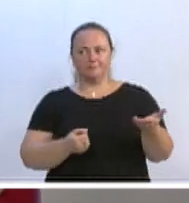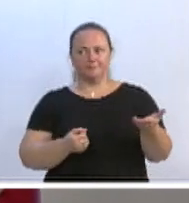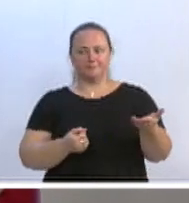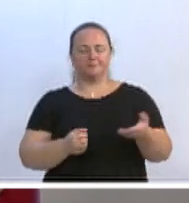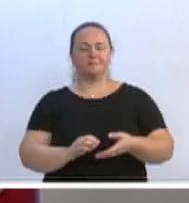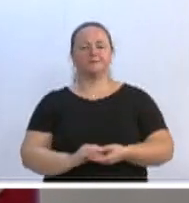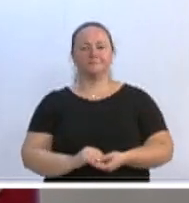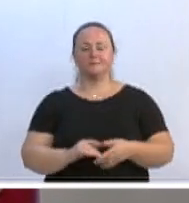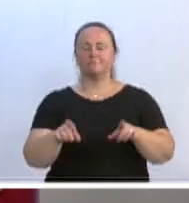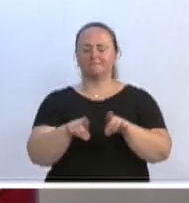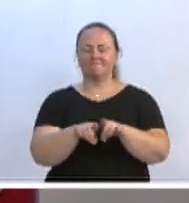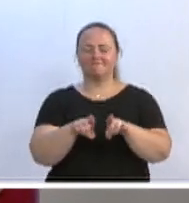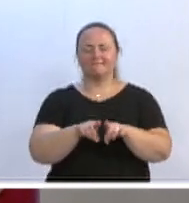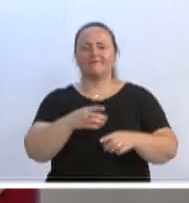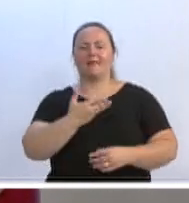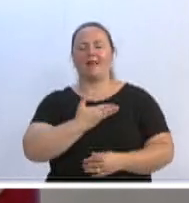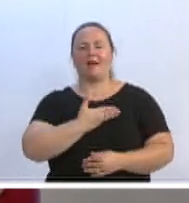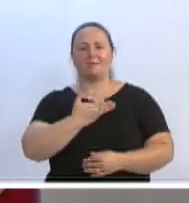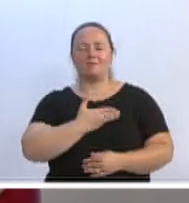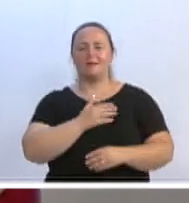que também é nosso amigo,